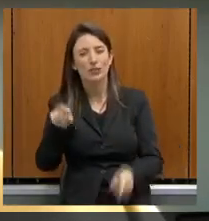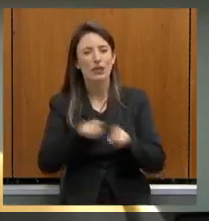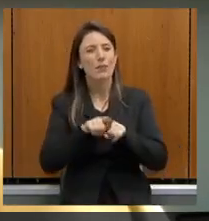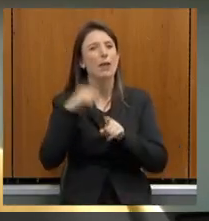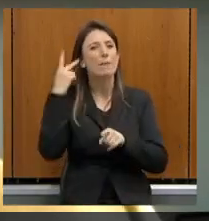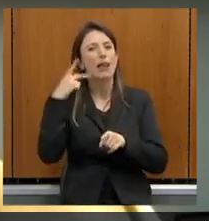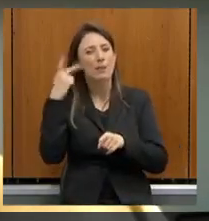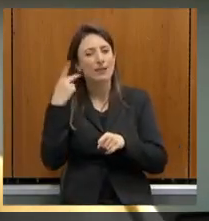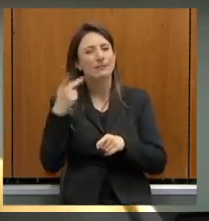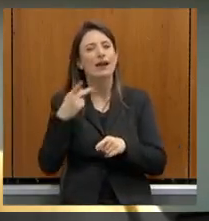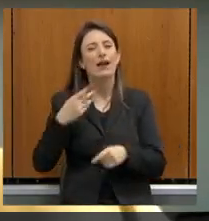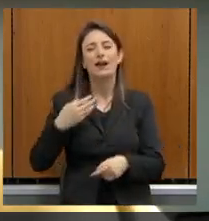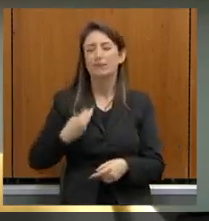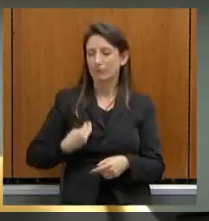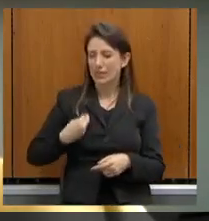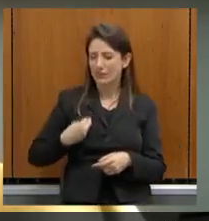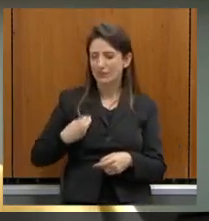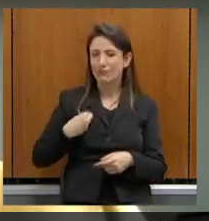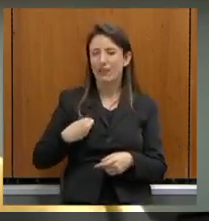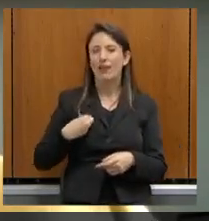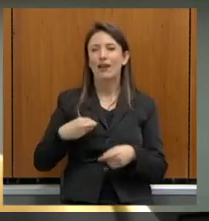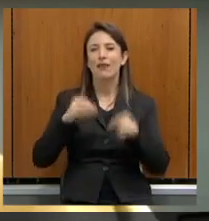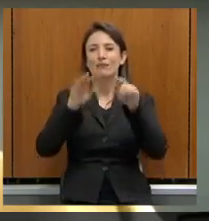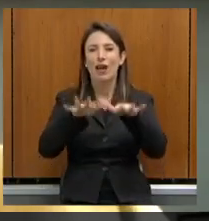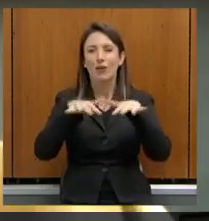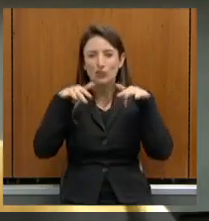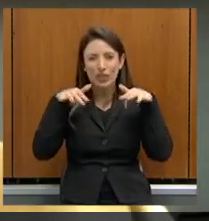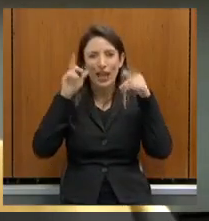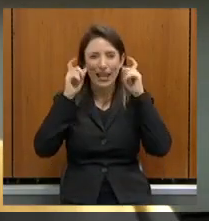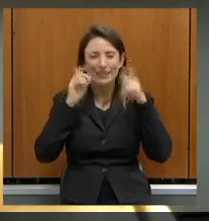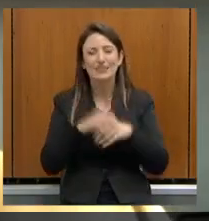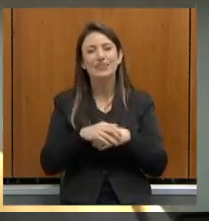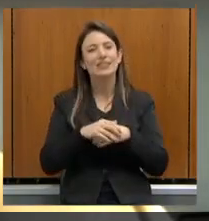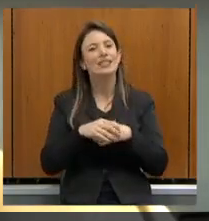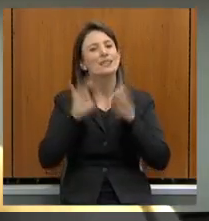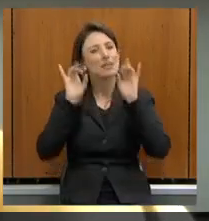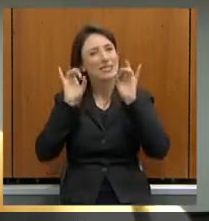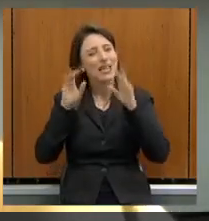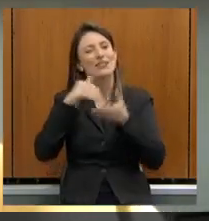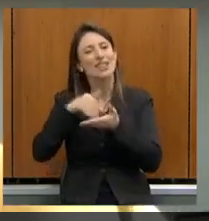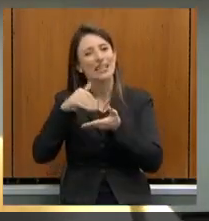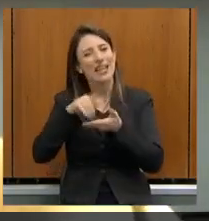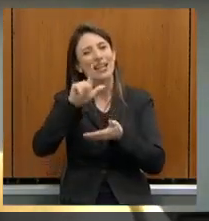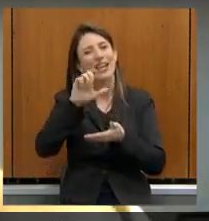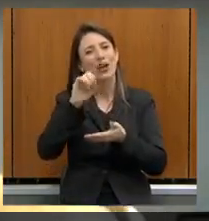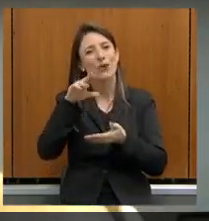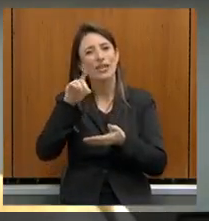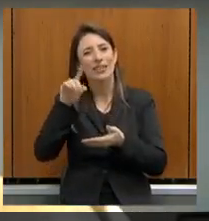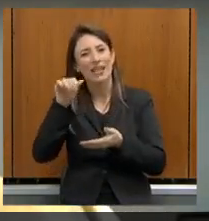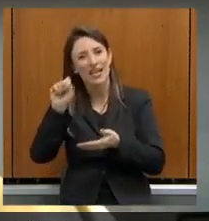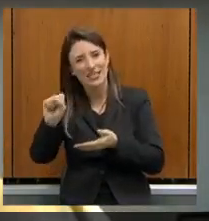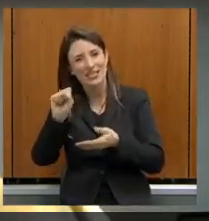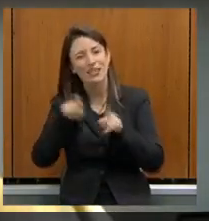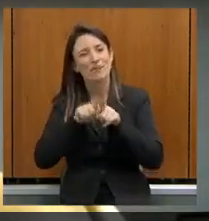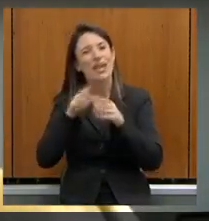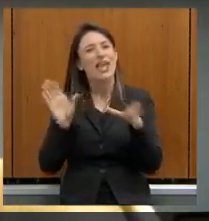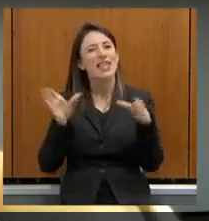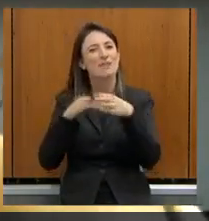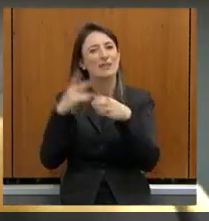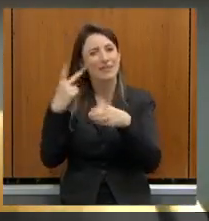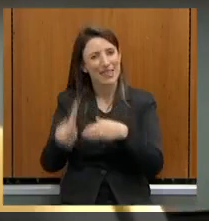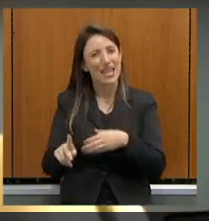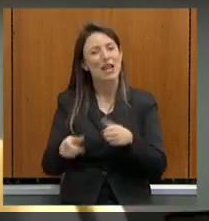que estão acompanhando também essa audiência, de modo muito especial o secretário Leônidas e sua equipe que está aí. Queria primeiro para